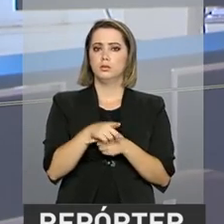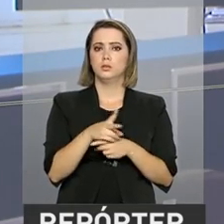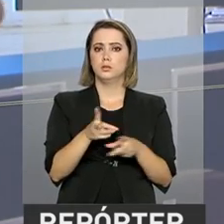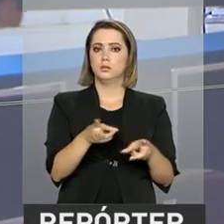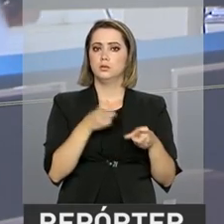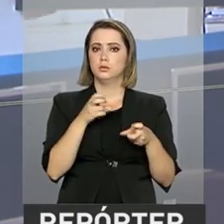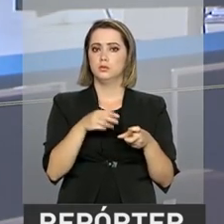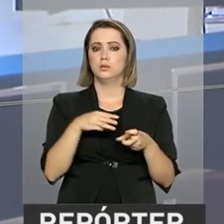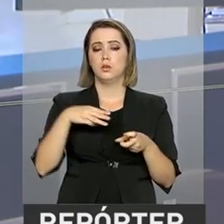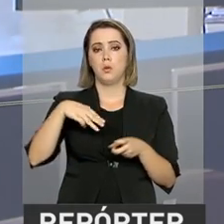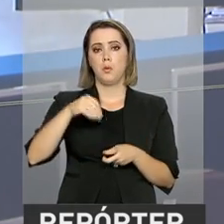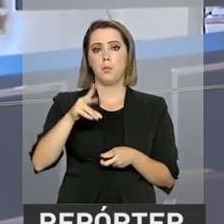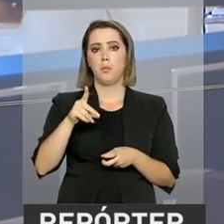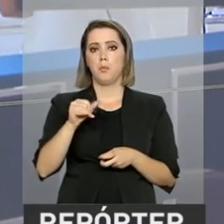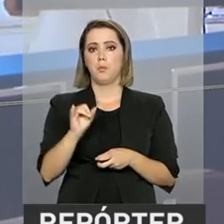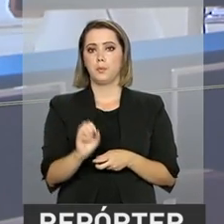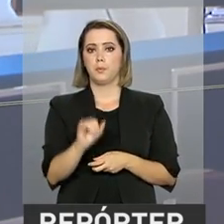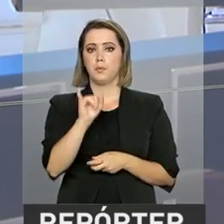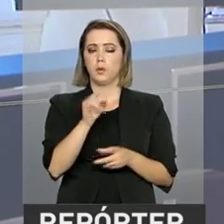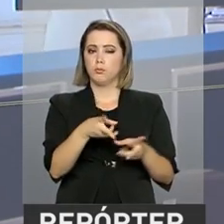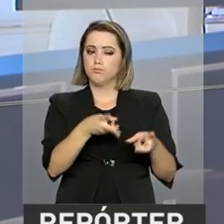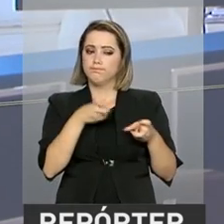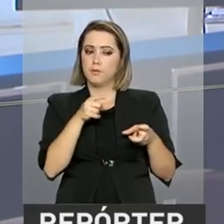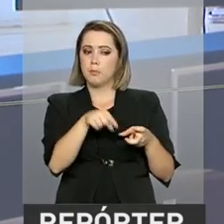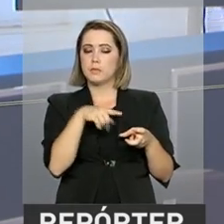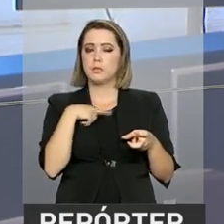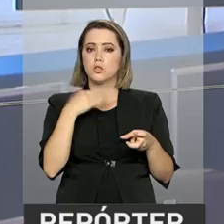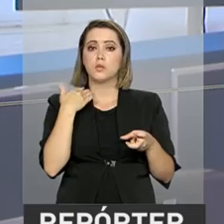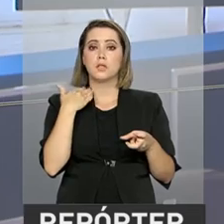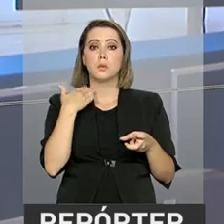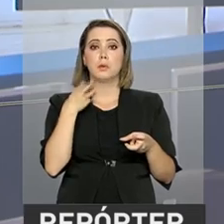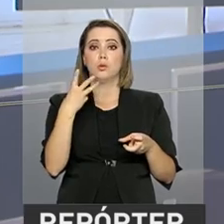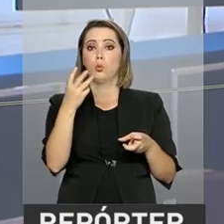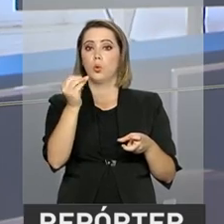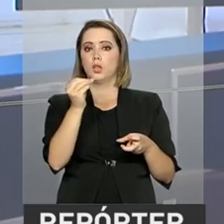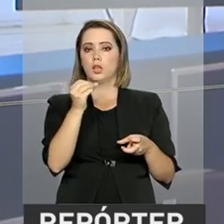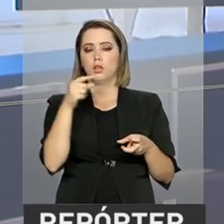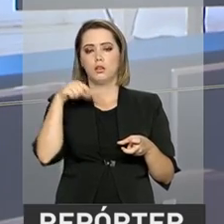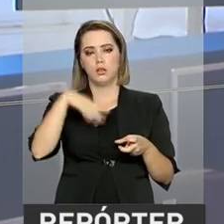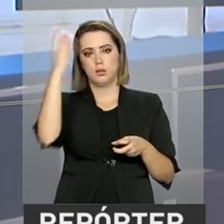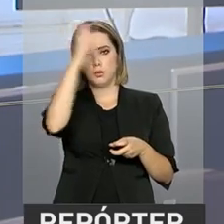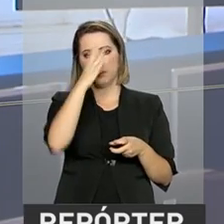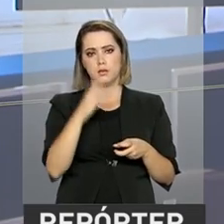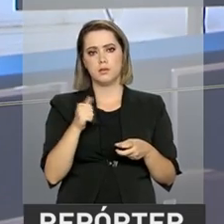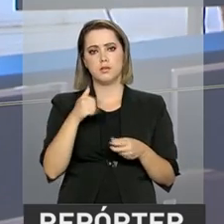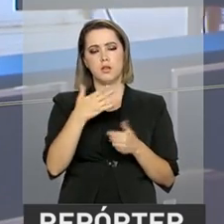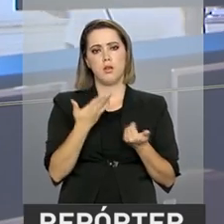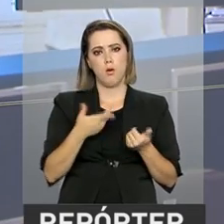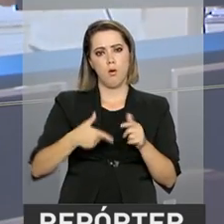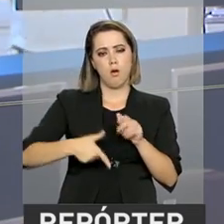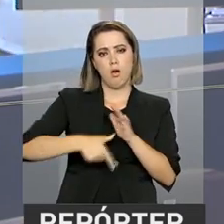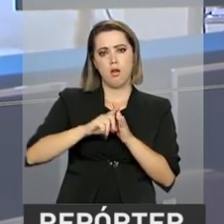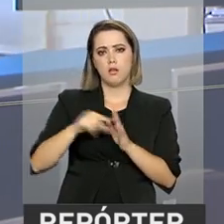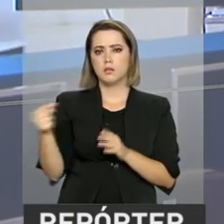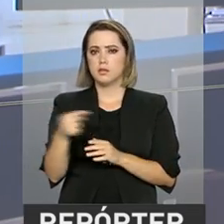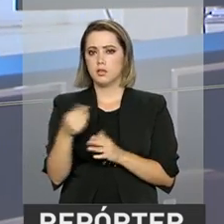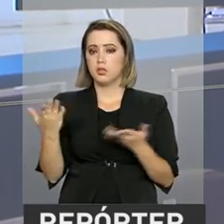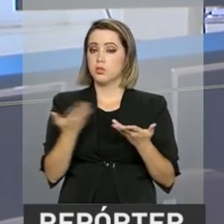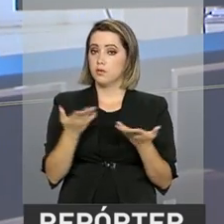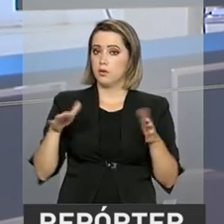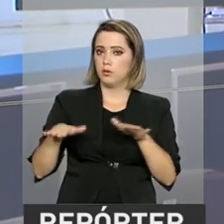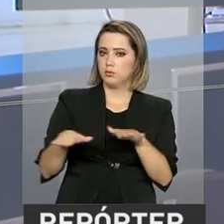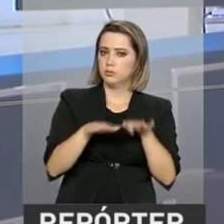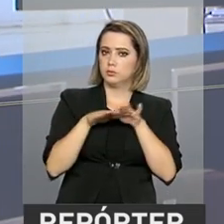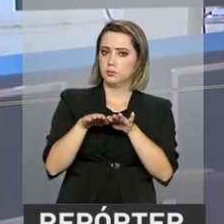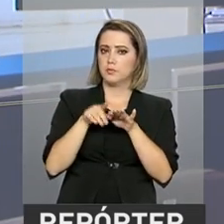nota brasileira a Mudes Melhorou a perspectiva de crédito de 30 bancos aqui no Brasil passando de negativa para estável